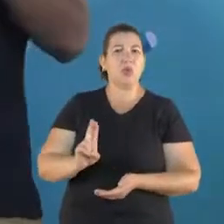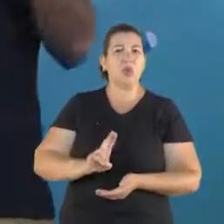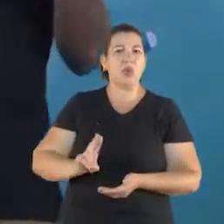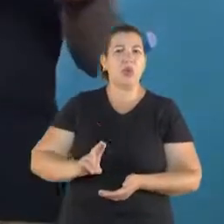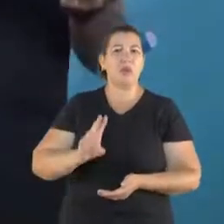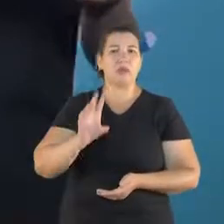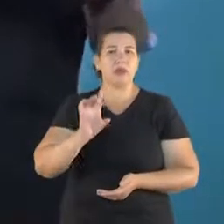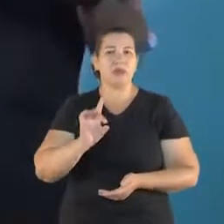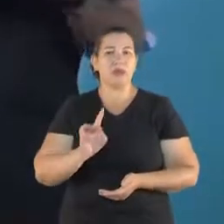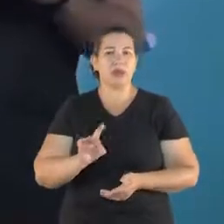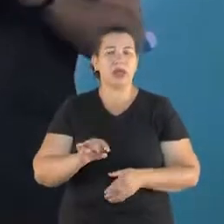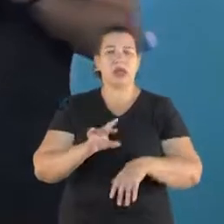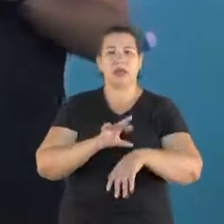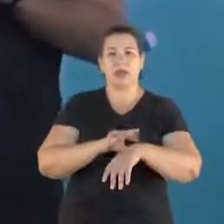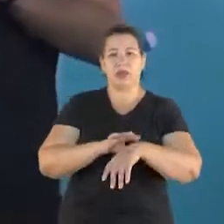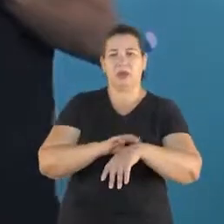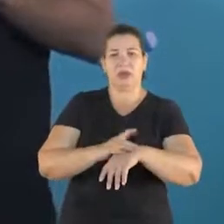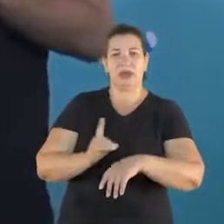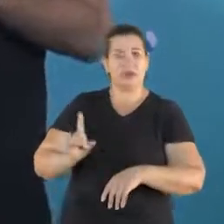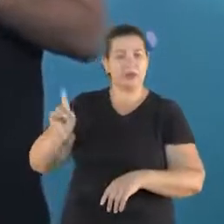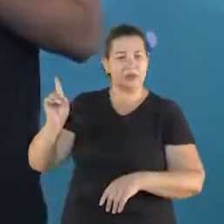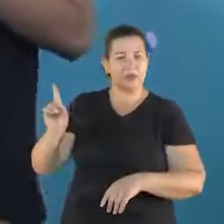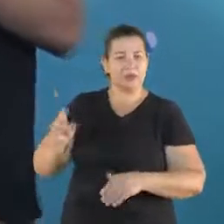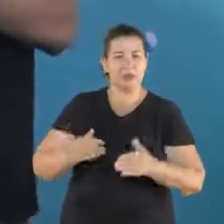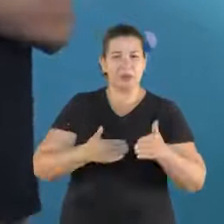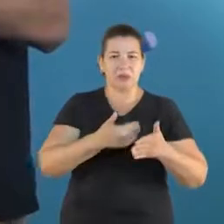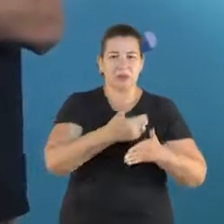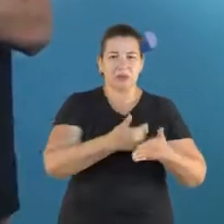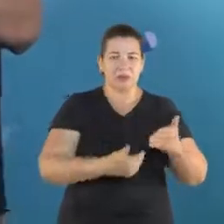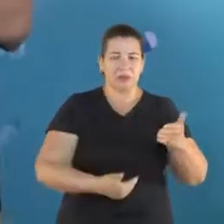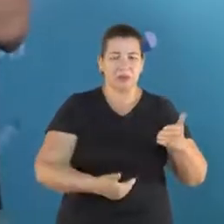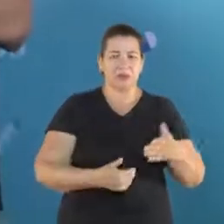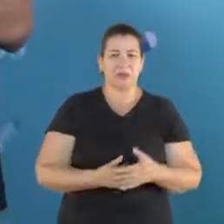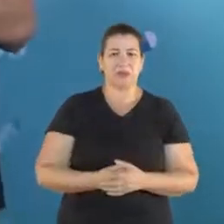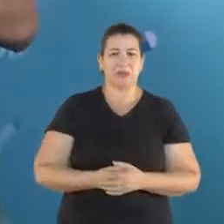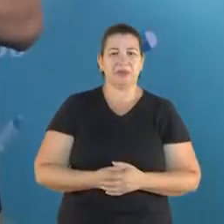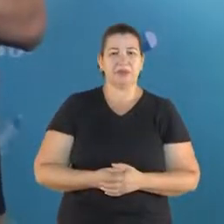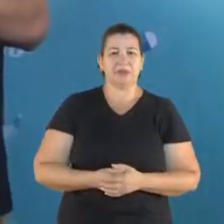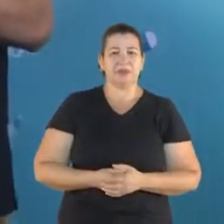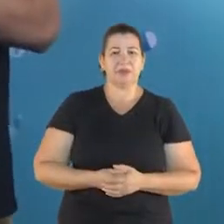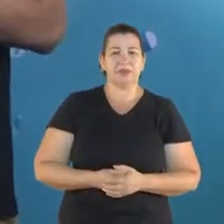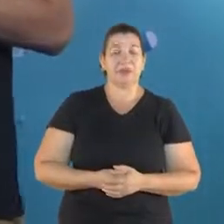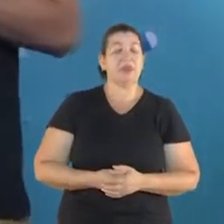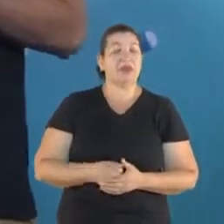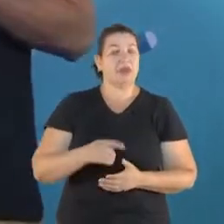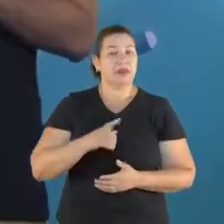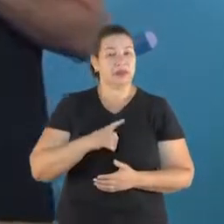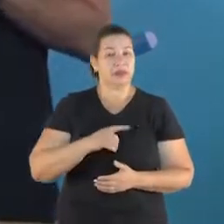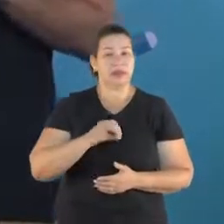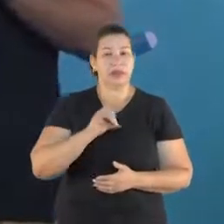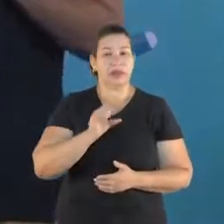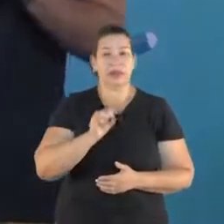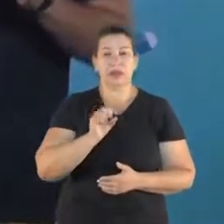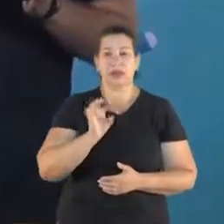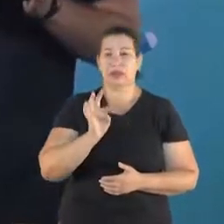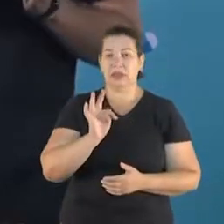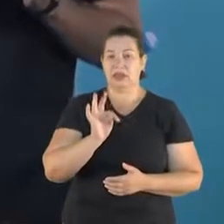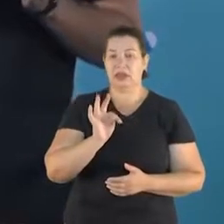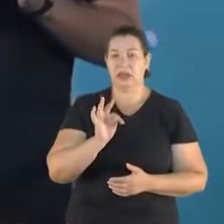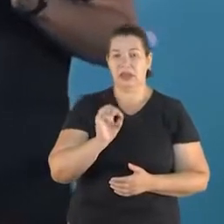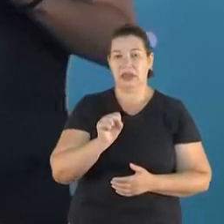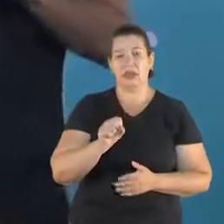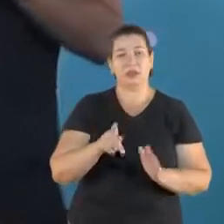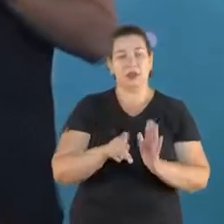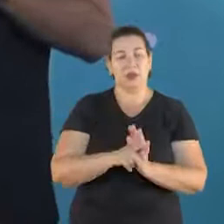o HPV e a hepatite B, hepatite C e hepatite D. Já as ISTs causadas por